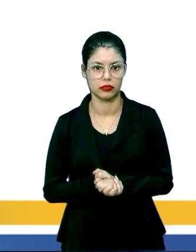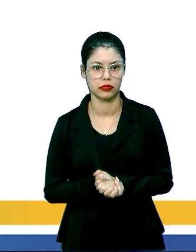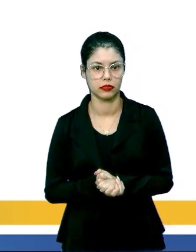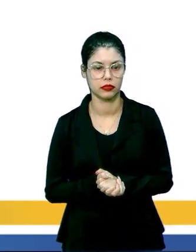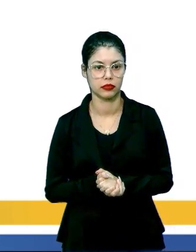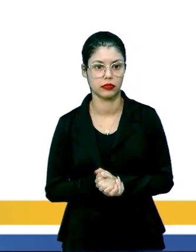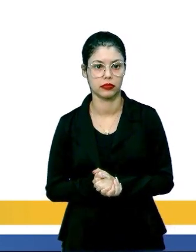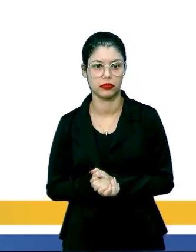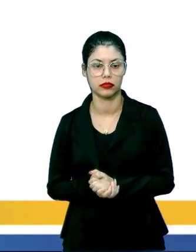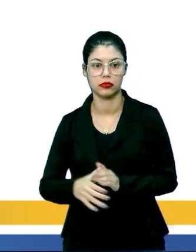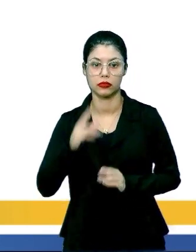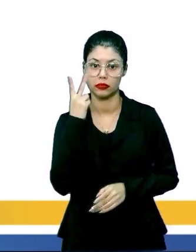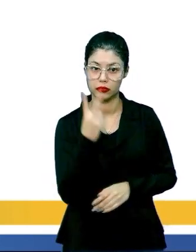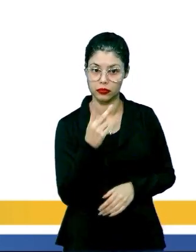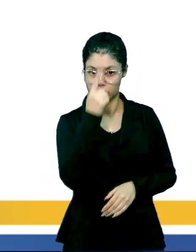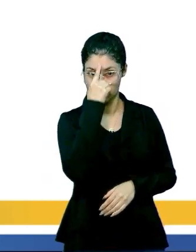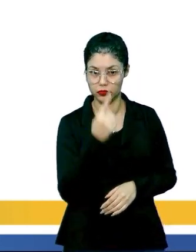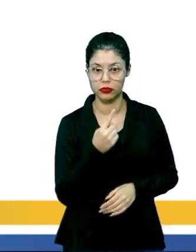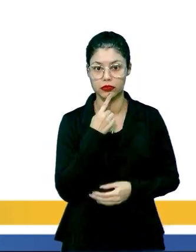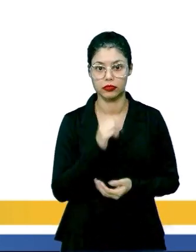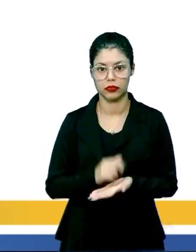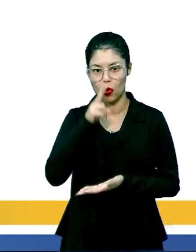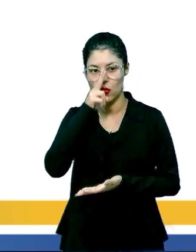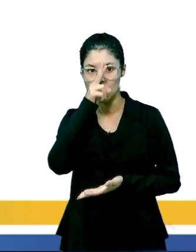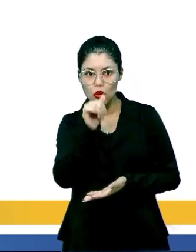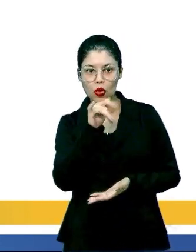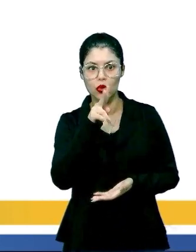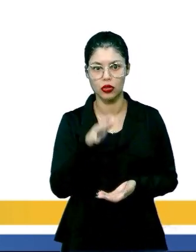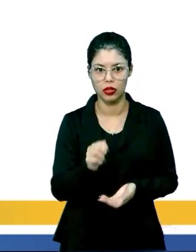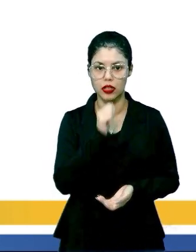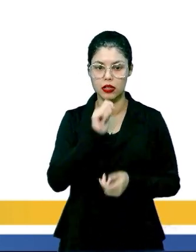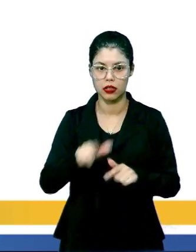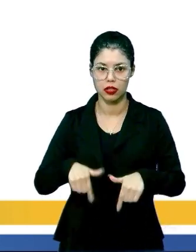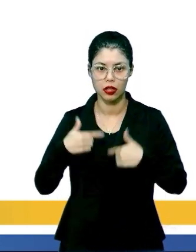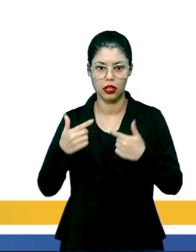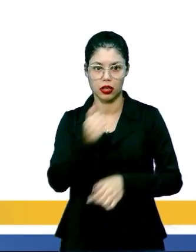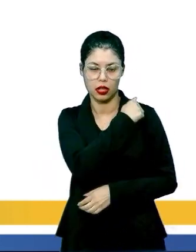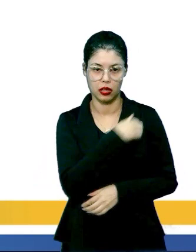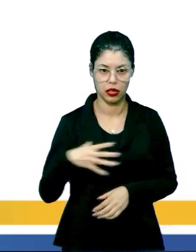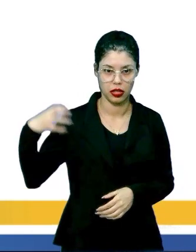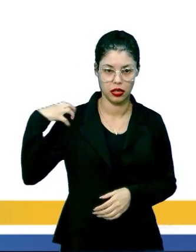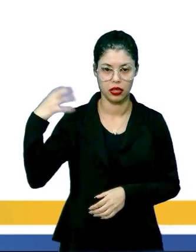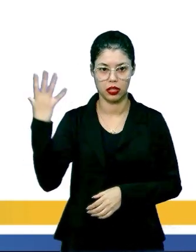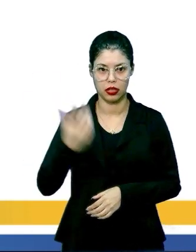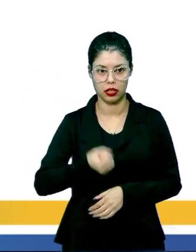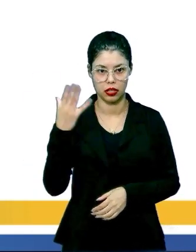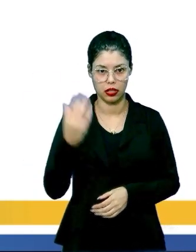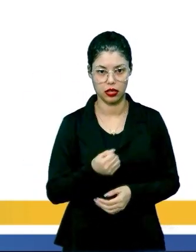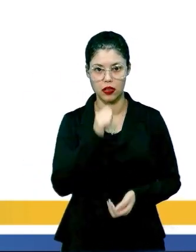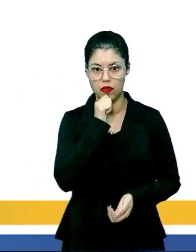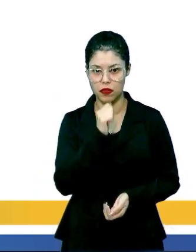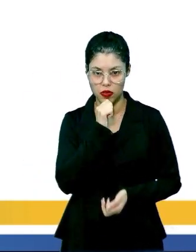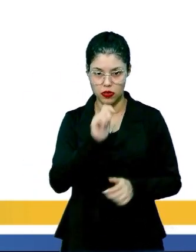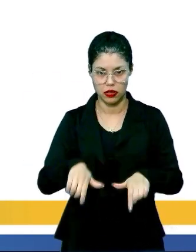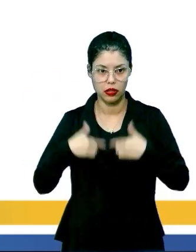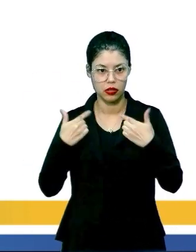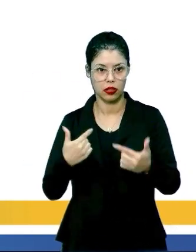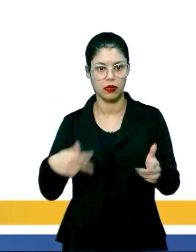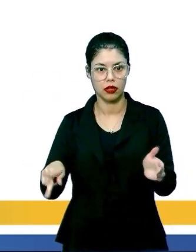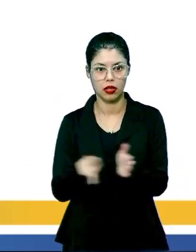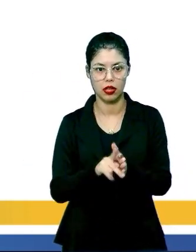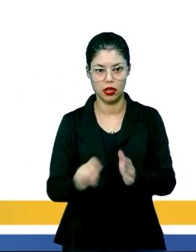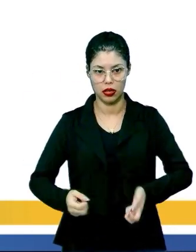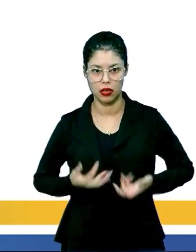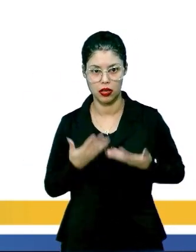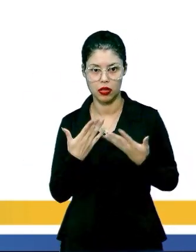Ou, a C, as duas imagens fortalecem a ideologia defendida pela aristocracia cafeeira na